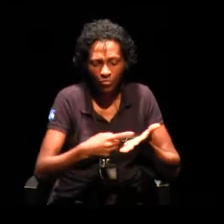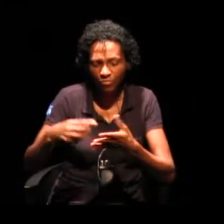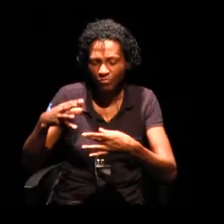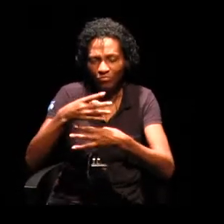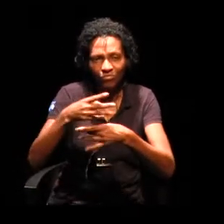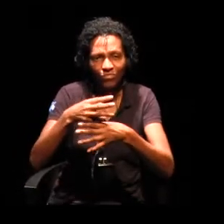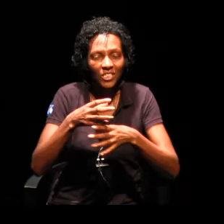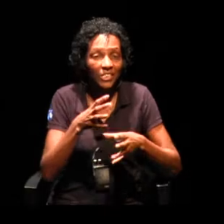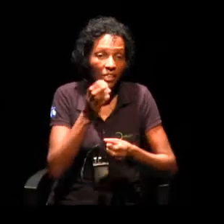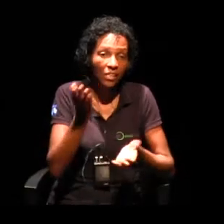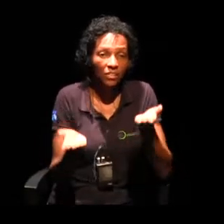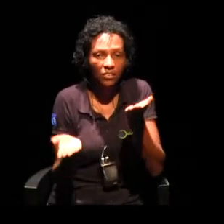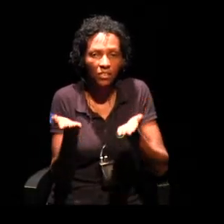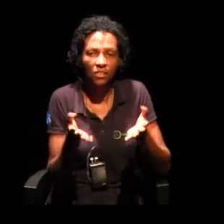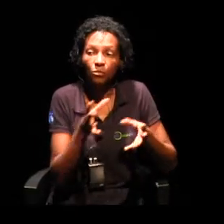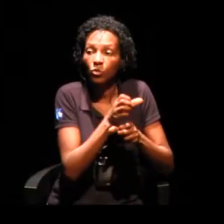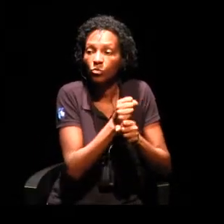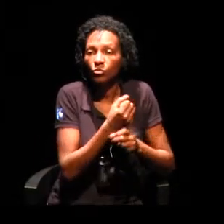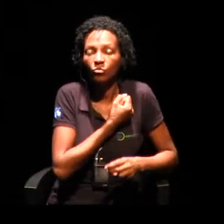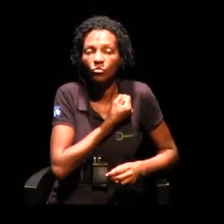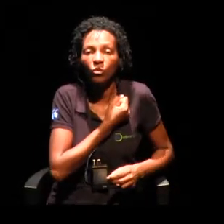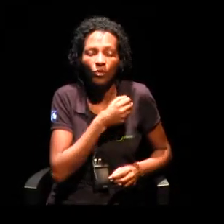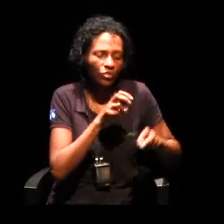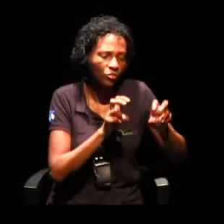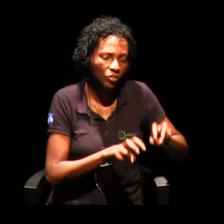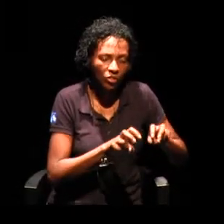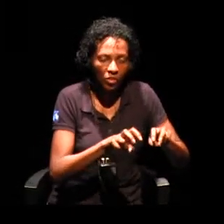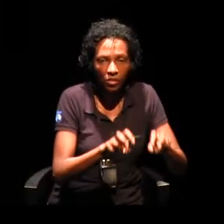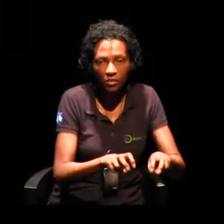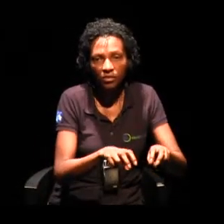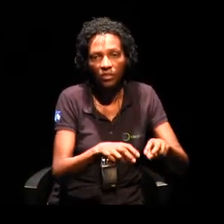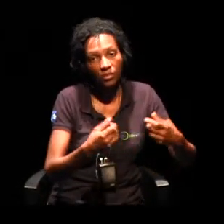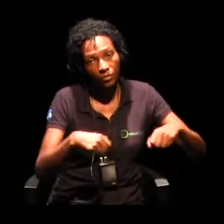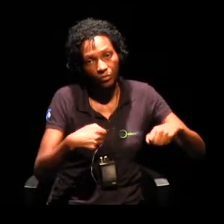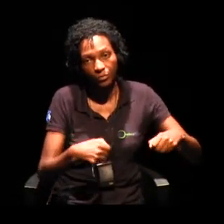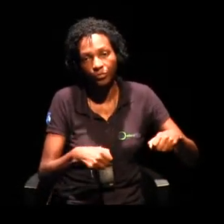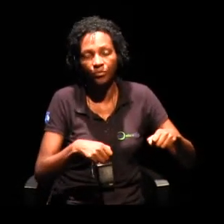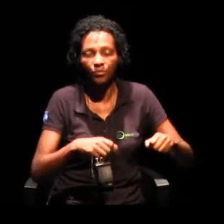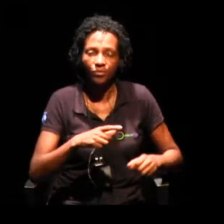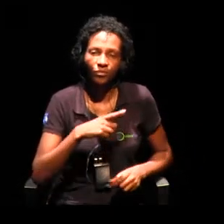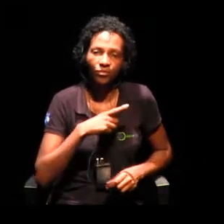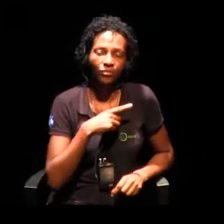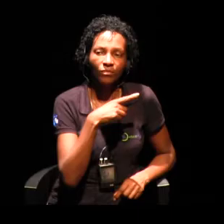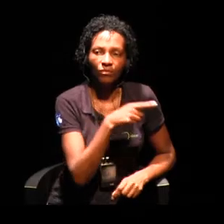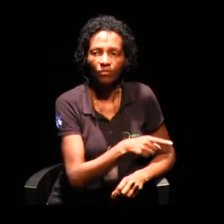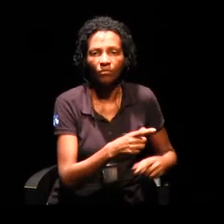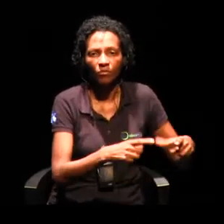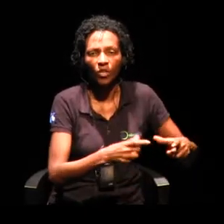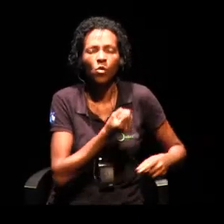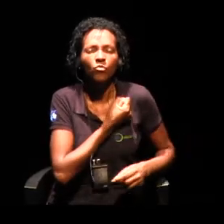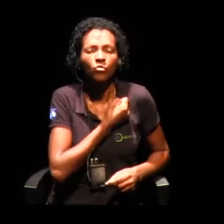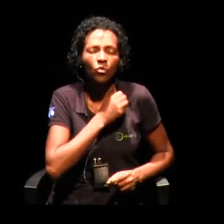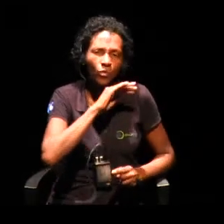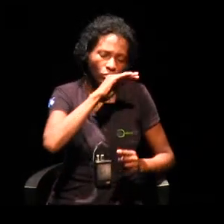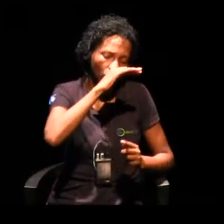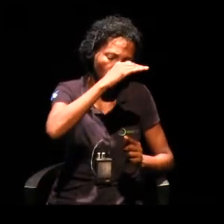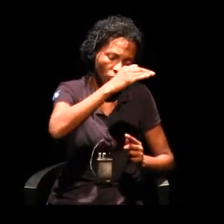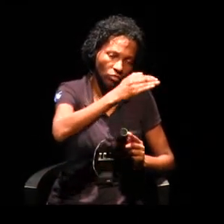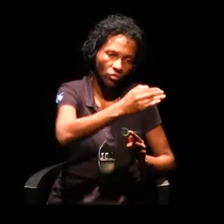conservação. E o planejamento da cidade controla quantos assentos, quantos bancos são necessários